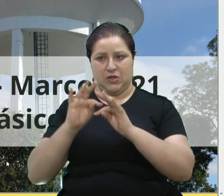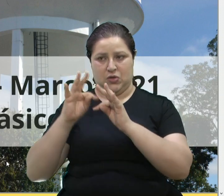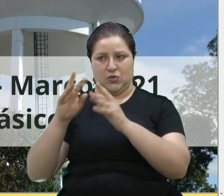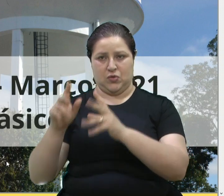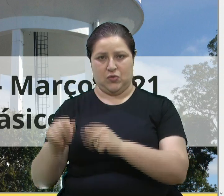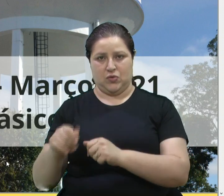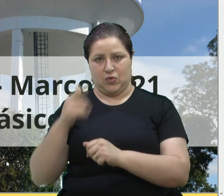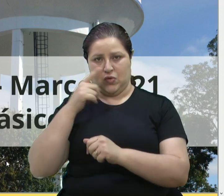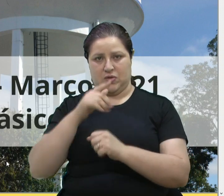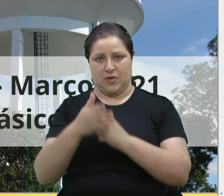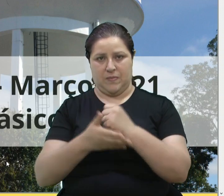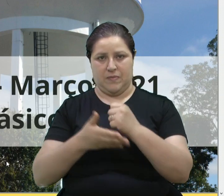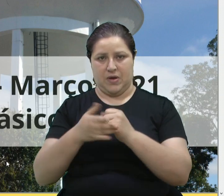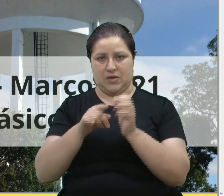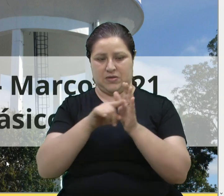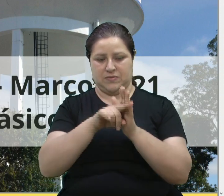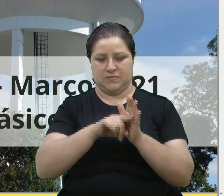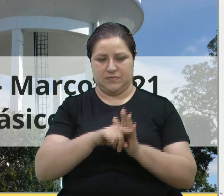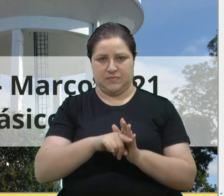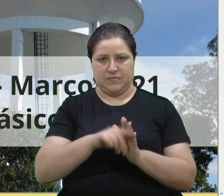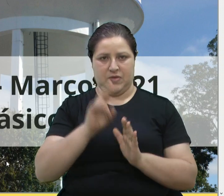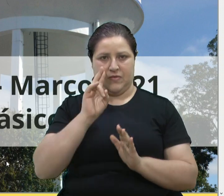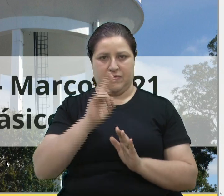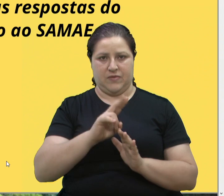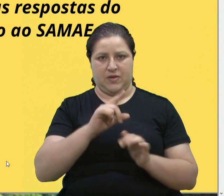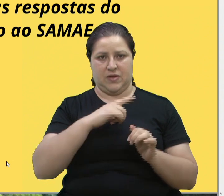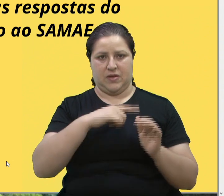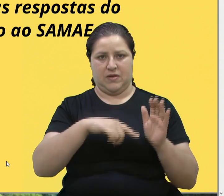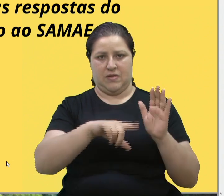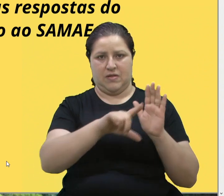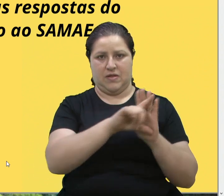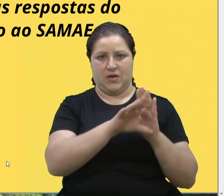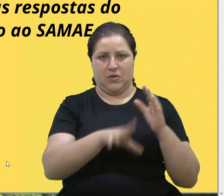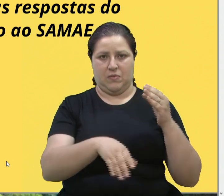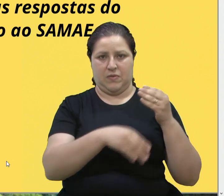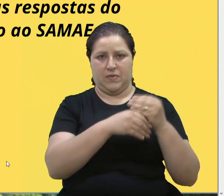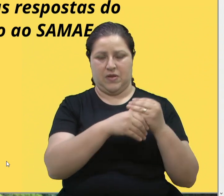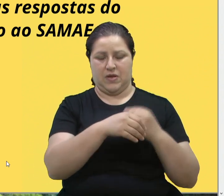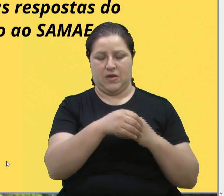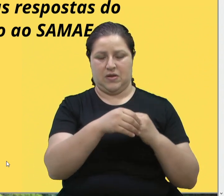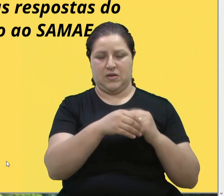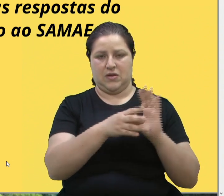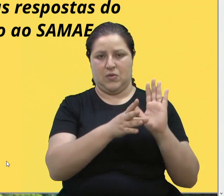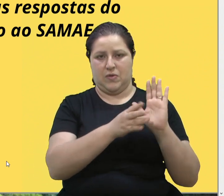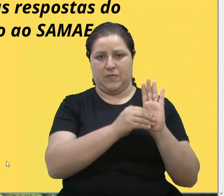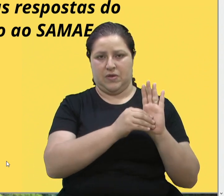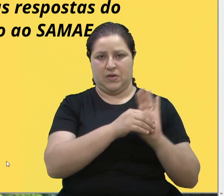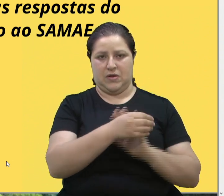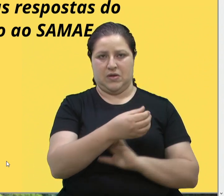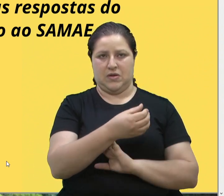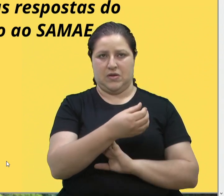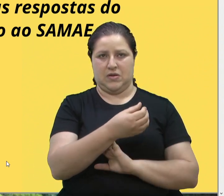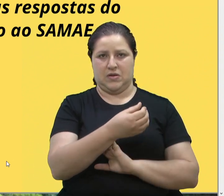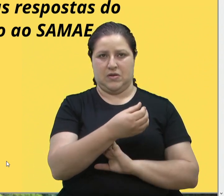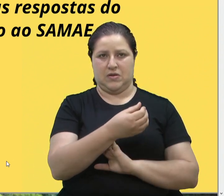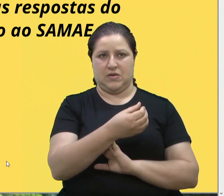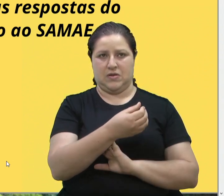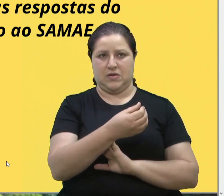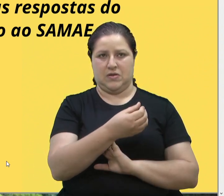Verifiquei uma lei complementar que foi aprovada nessa casa, que é a Lei Complementar 614, 16 de setembro de